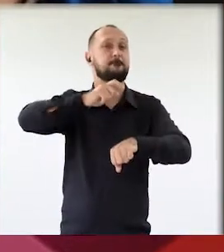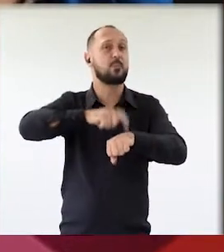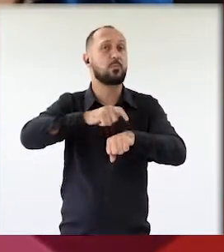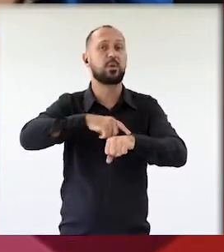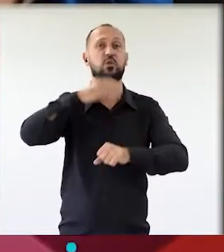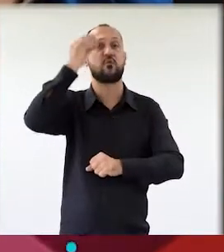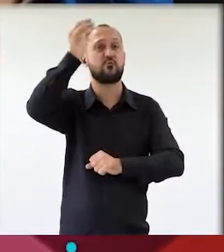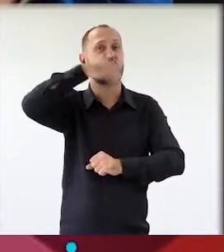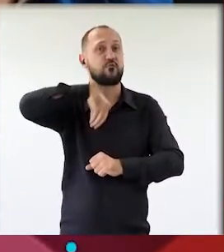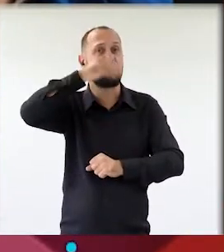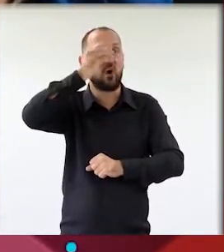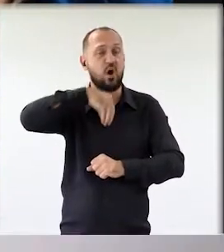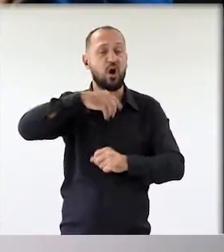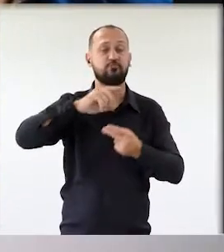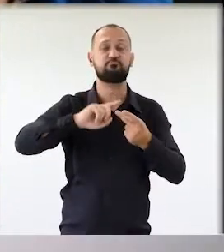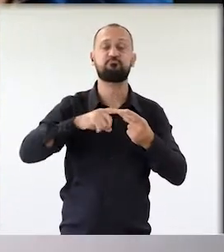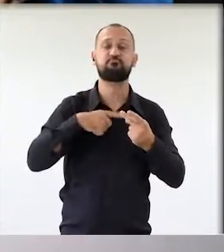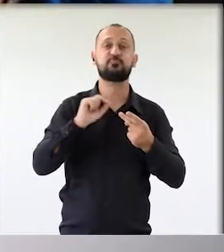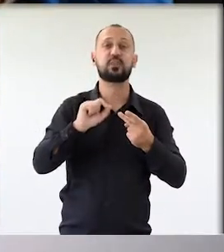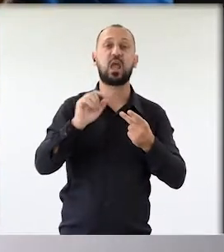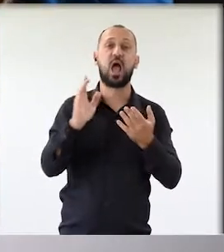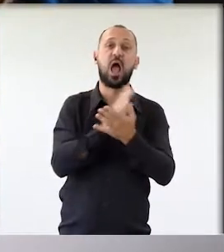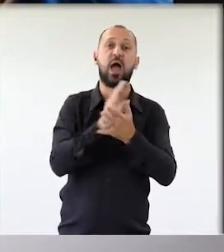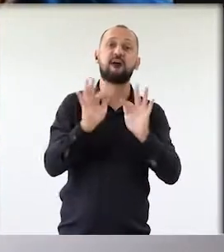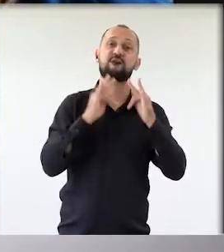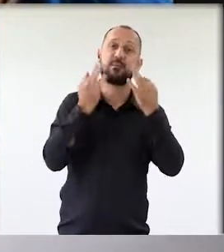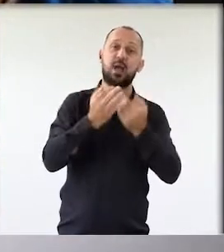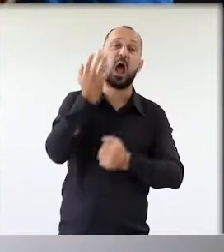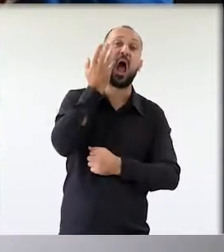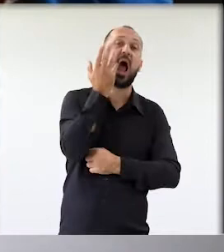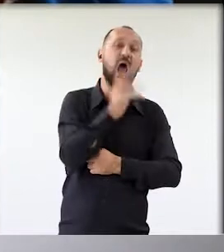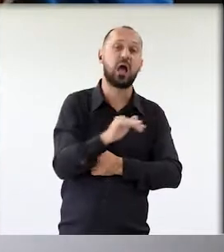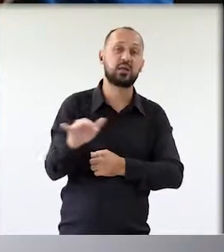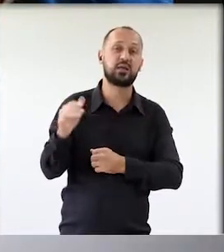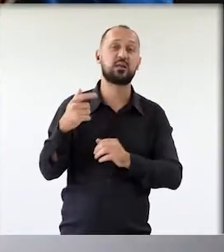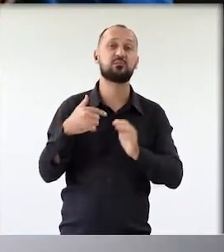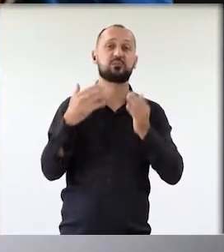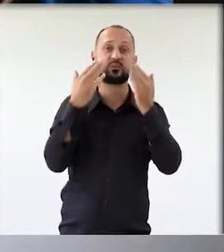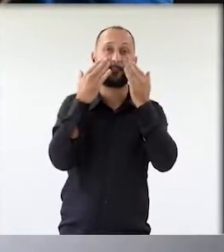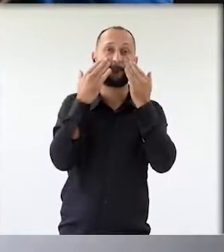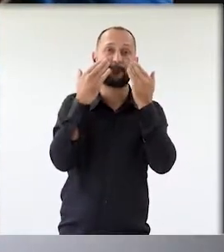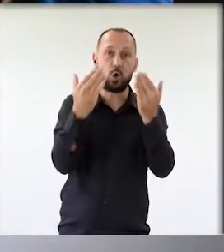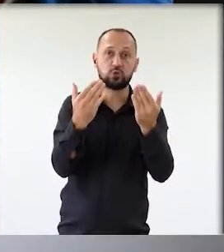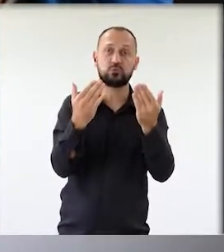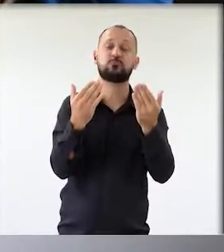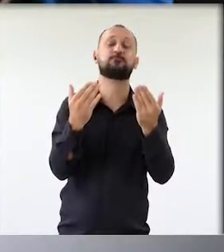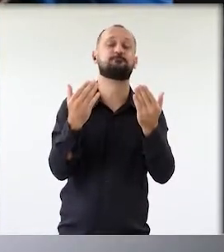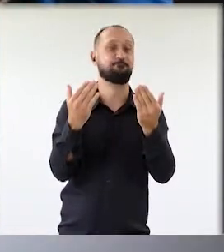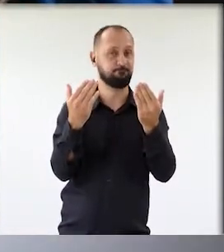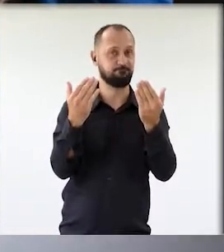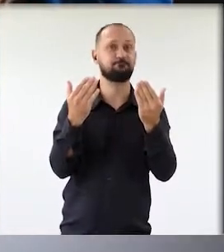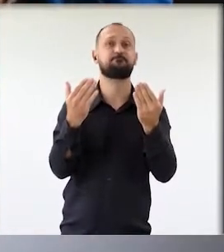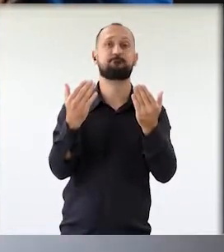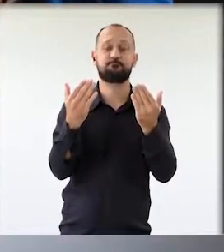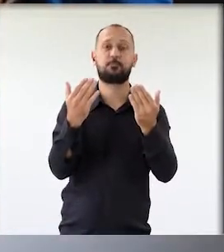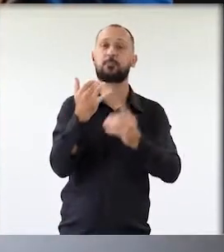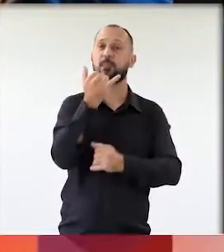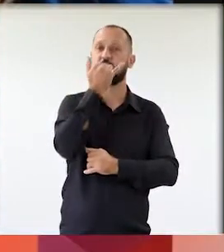conta de toda essa situação de vulnerabilidade a que famílias e crianças estão sendo expostas,